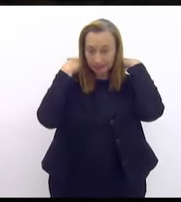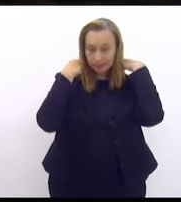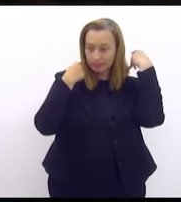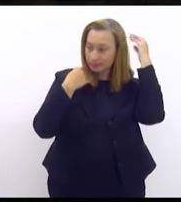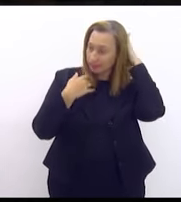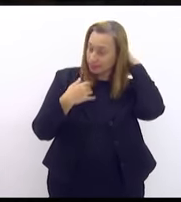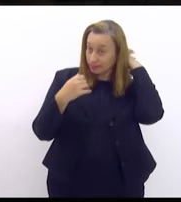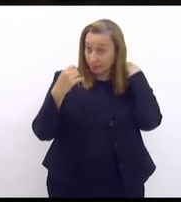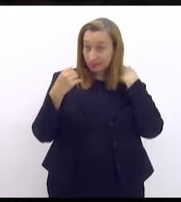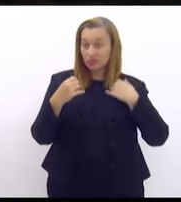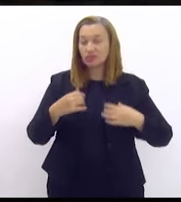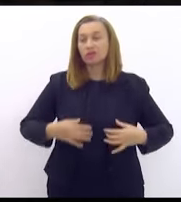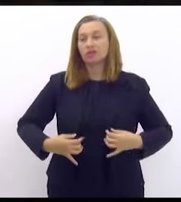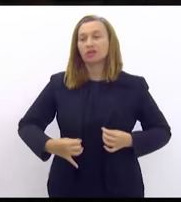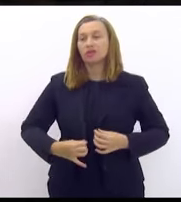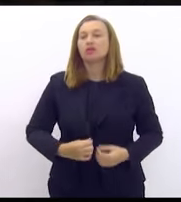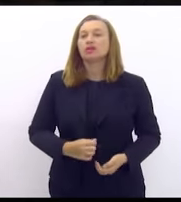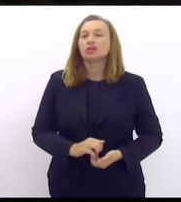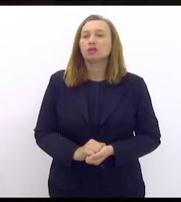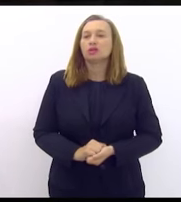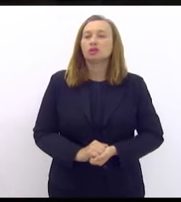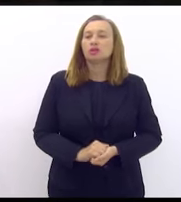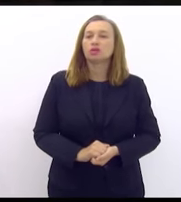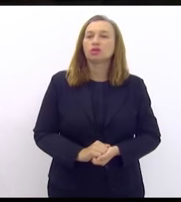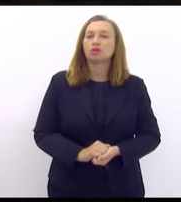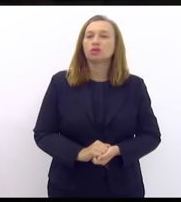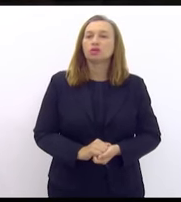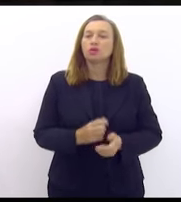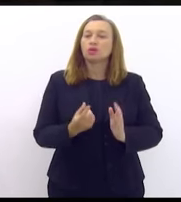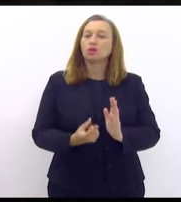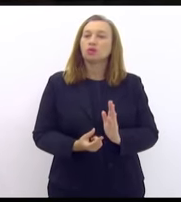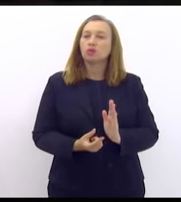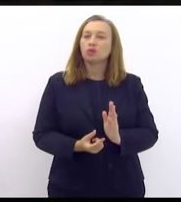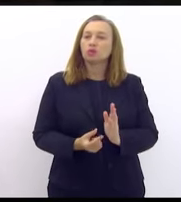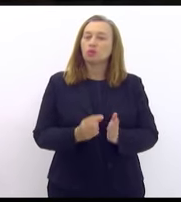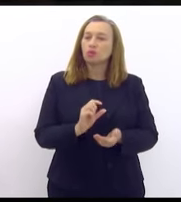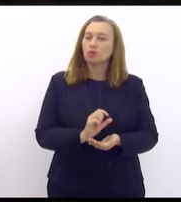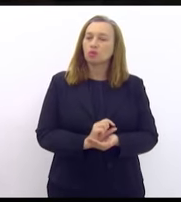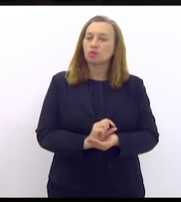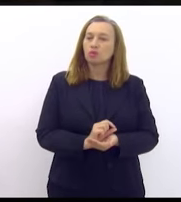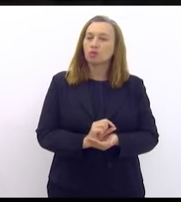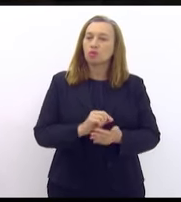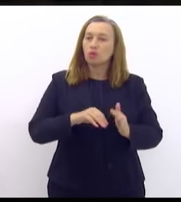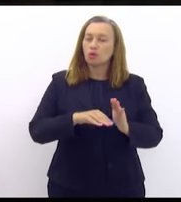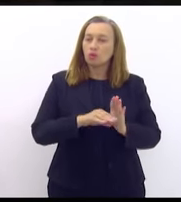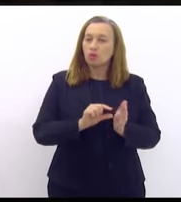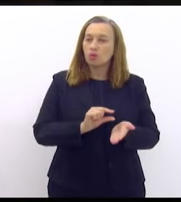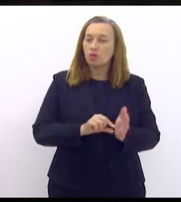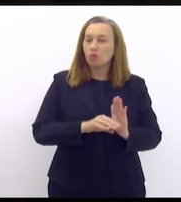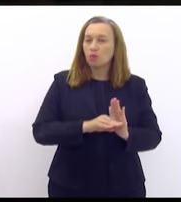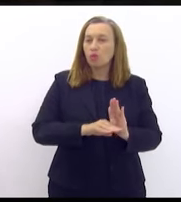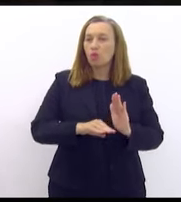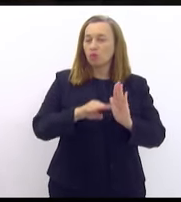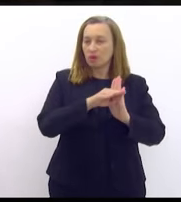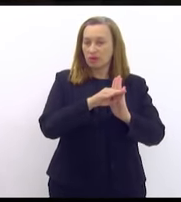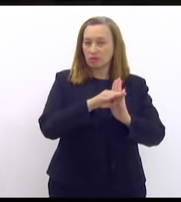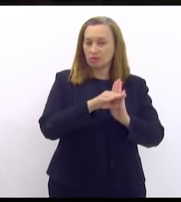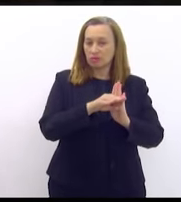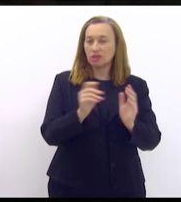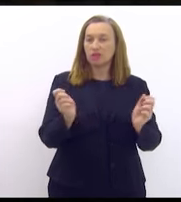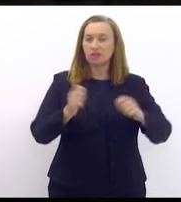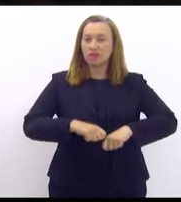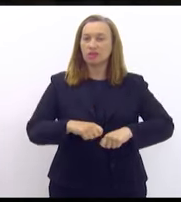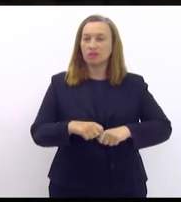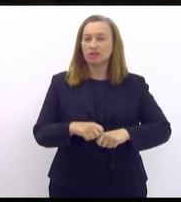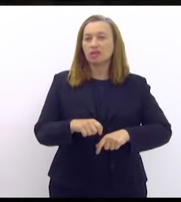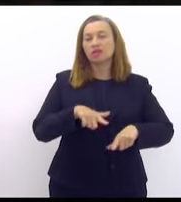o sustentam é o aumento de capacidade do investimento do Estado do Rio de Janeiro, a geração de emprego e